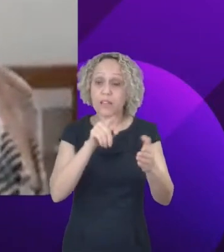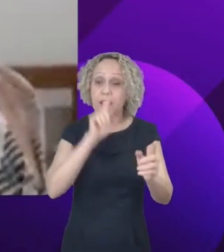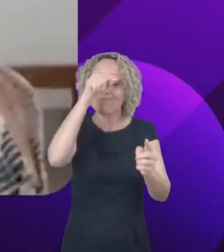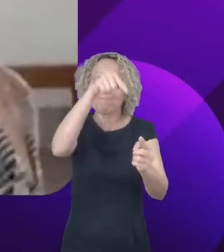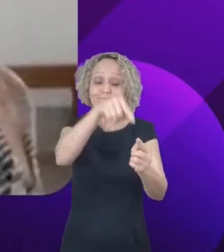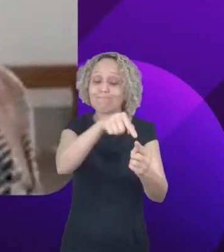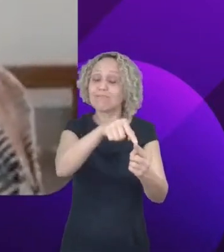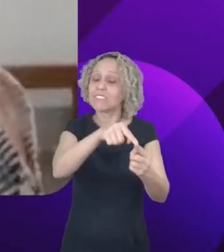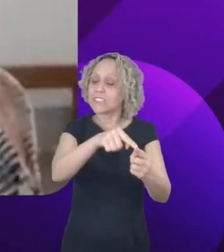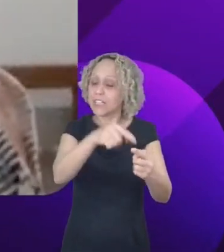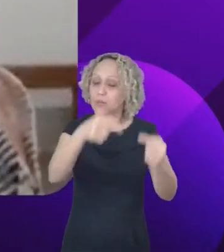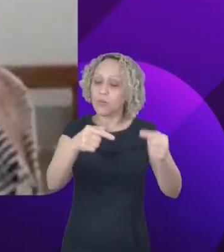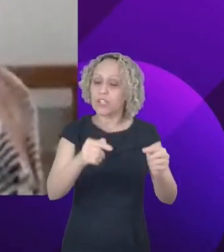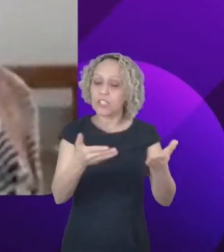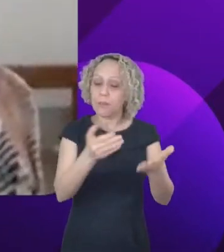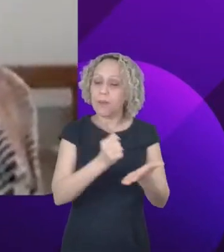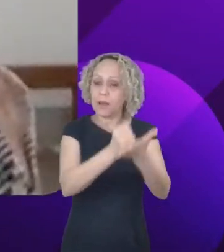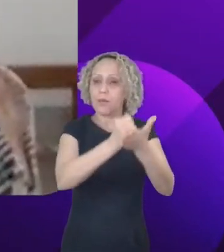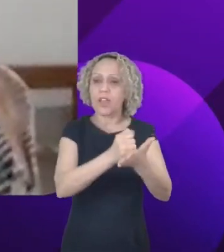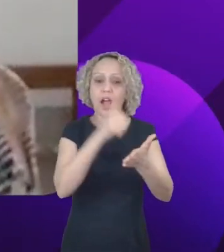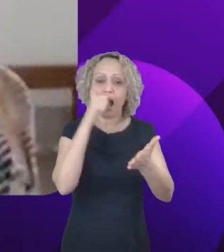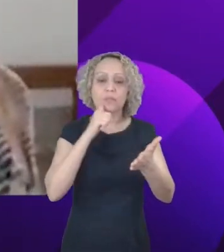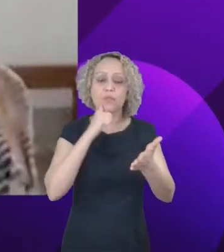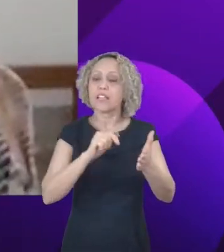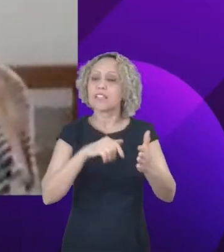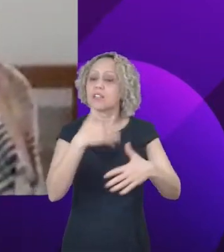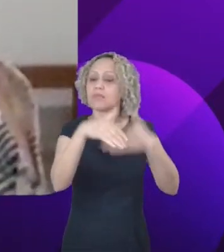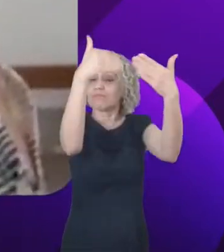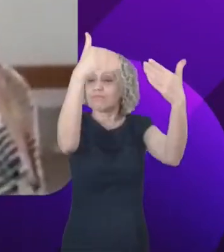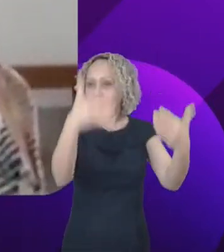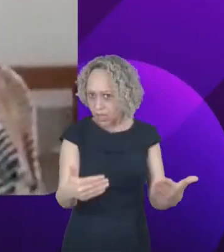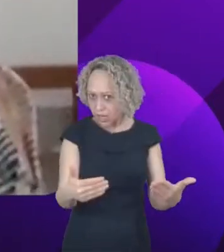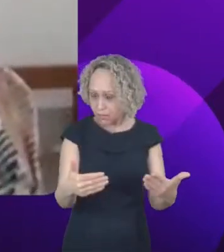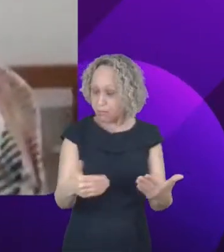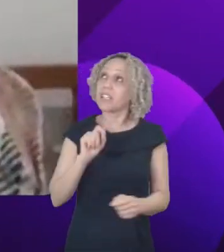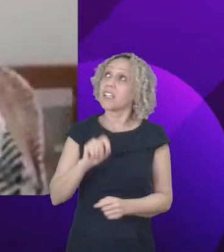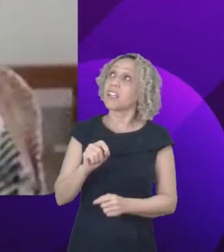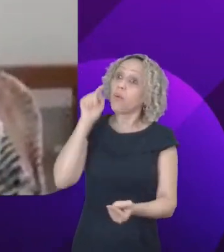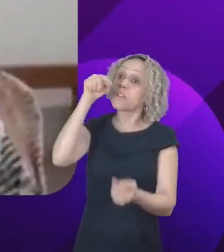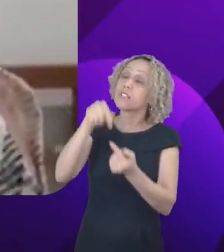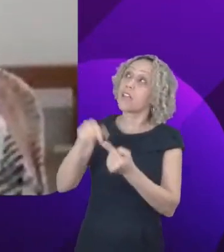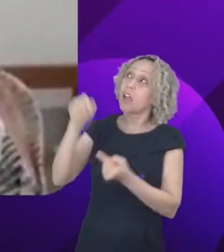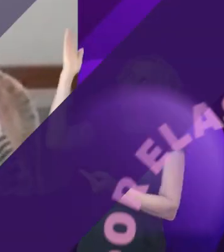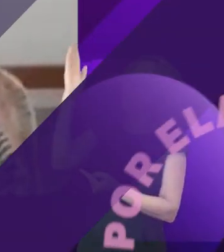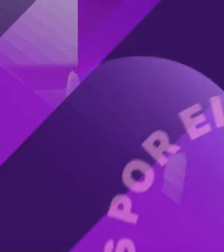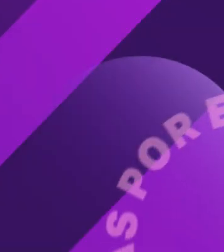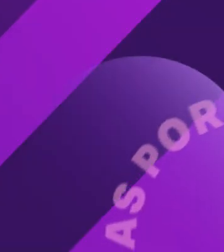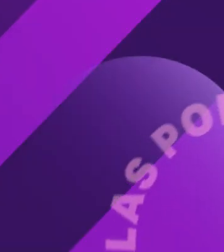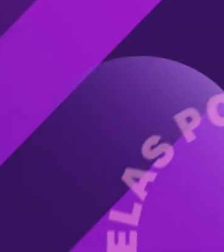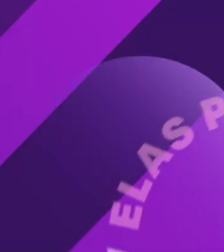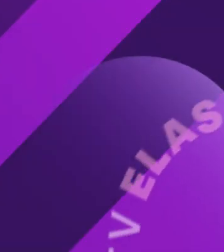efetivas e exitosas e que nós possamos construir um Brasil com mais igualdade e respeito para as